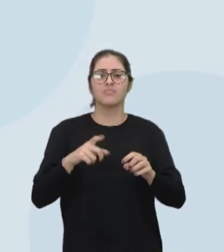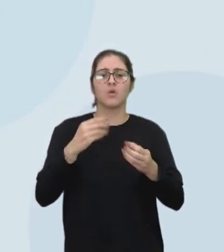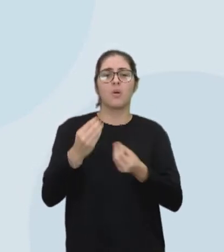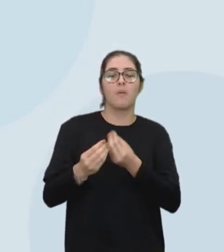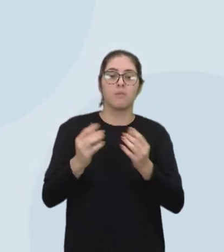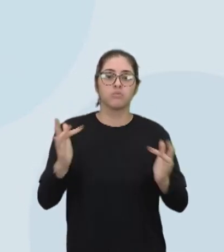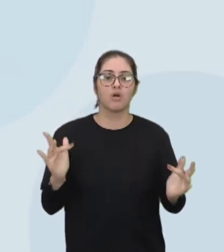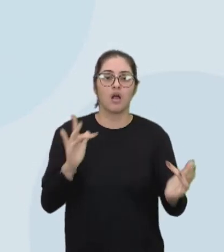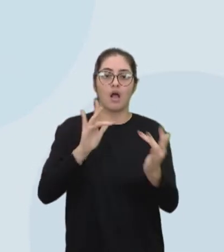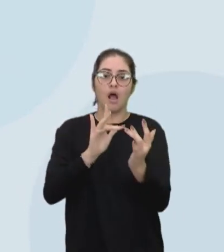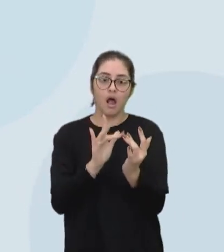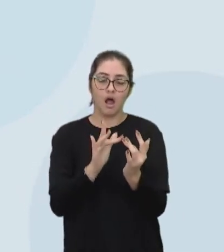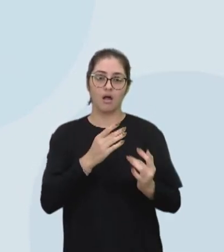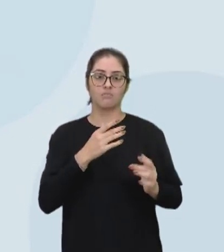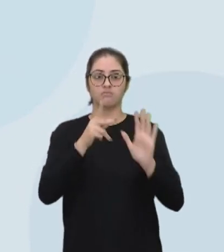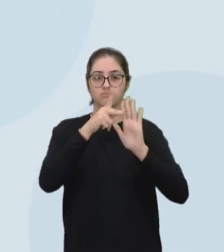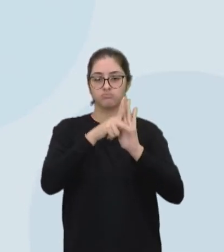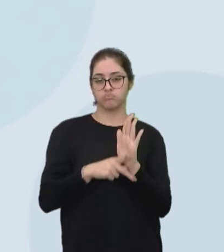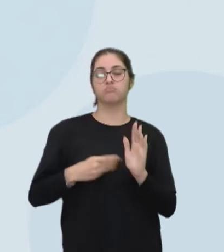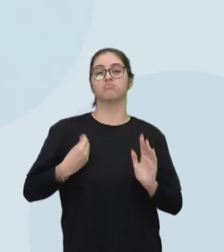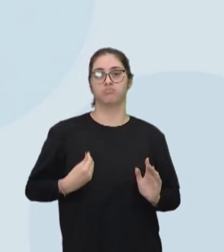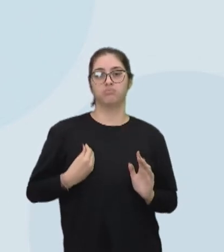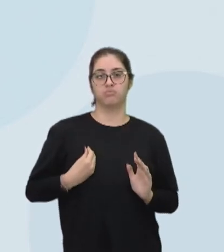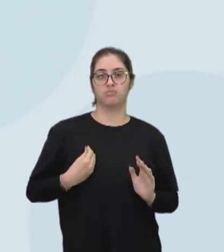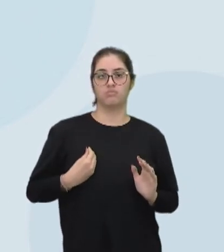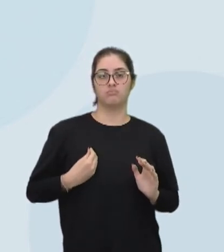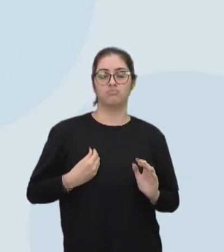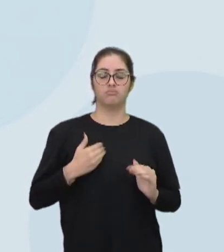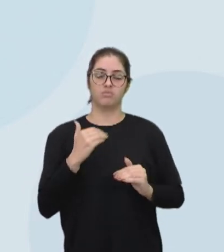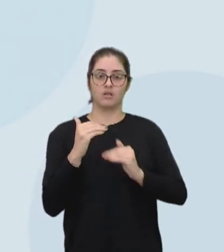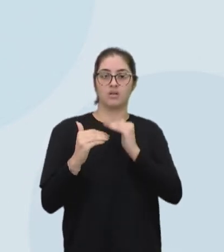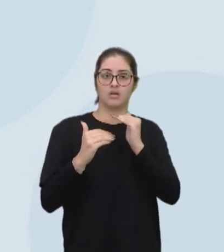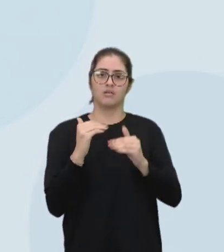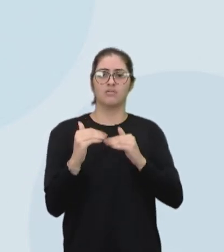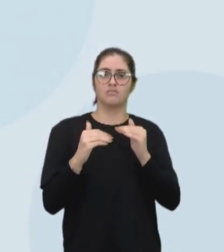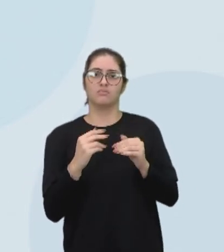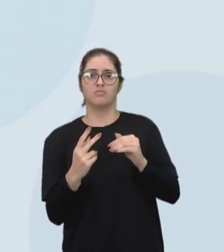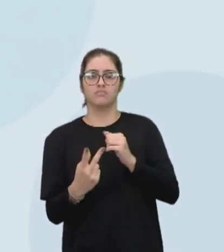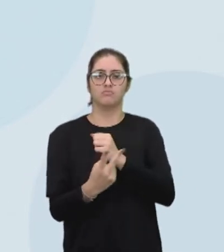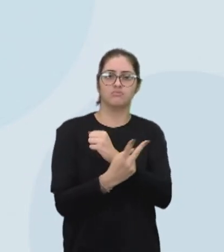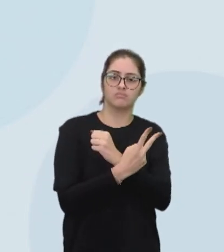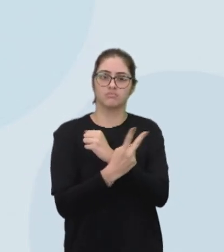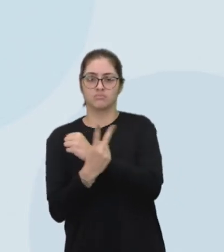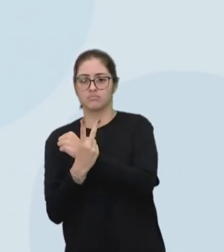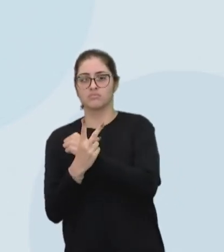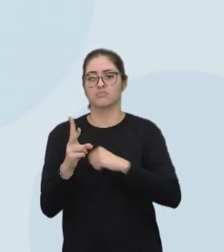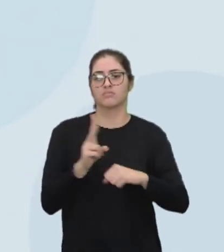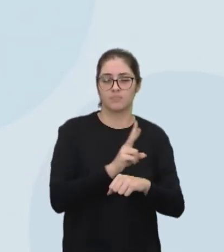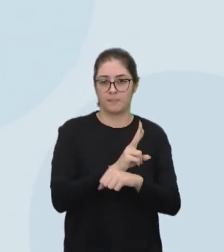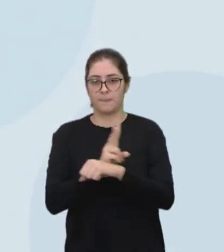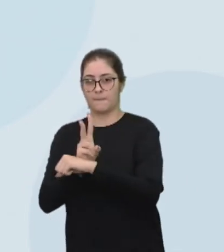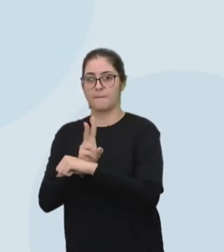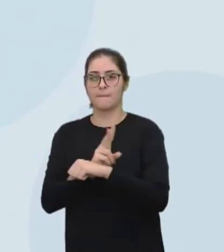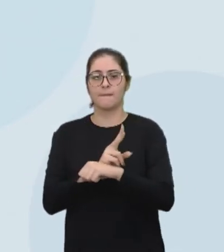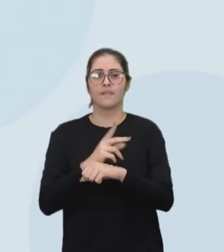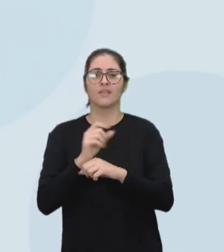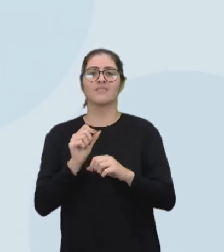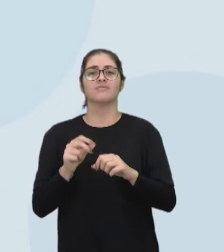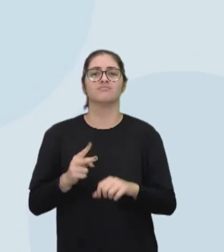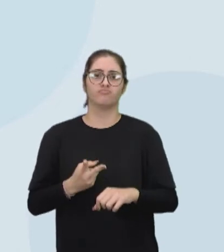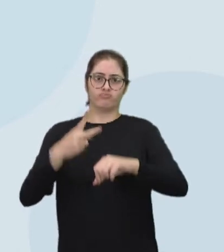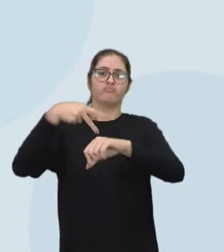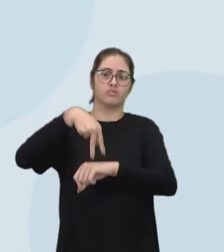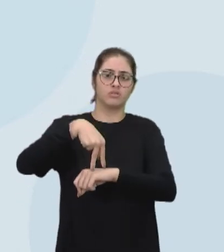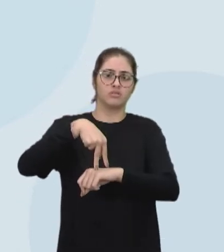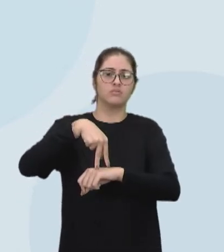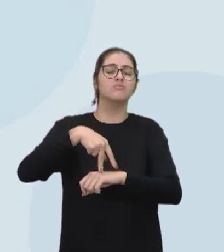vida, processos de criação e de curadoria. Por que de curadoria? Nós escolhemos aí o que a gente vai representar na nossa história. E o